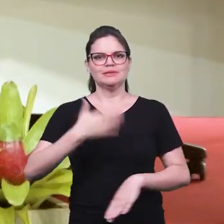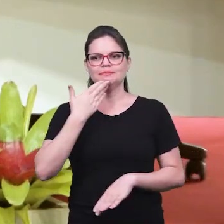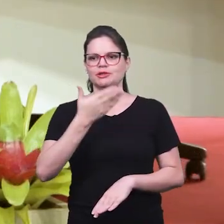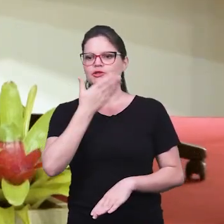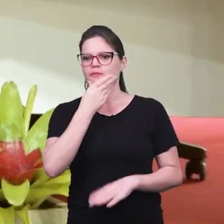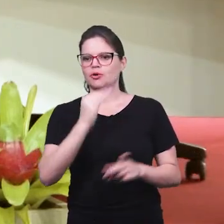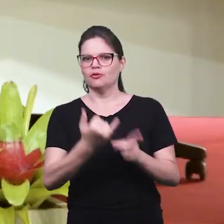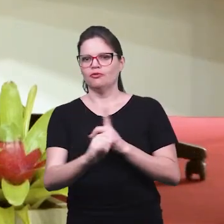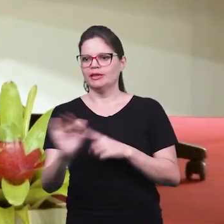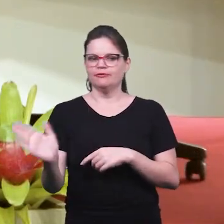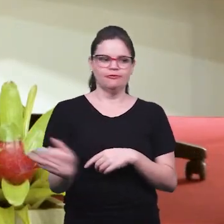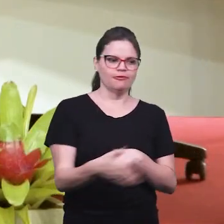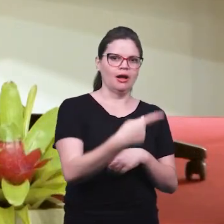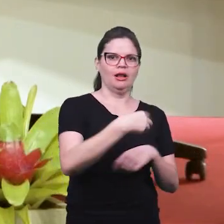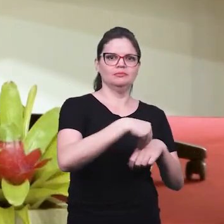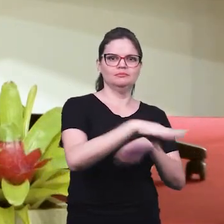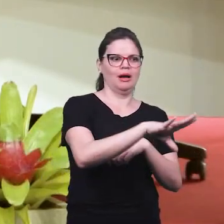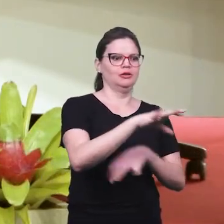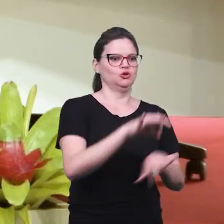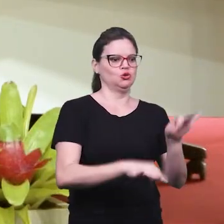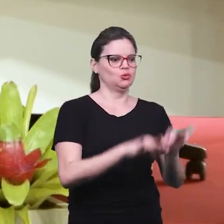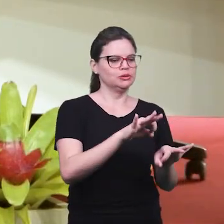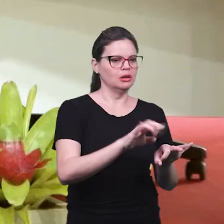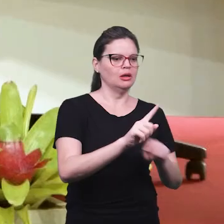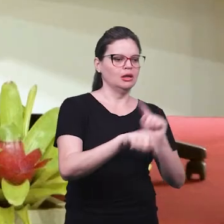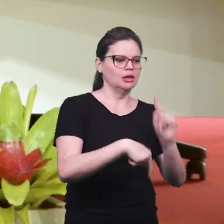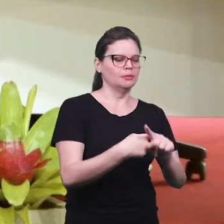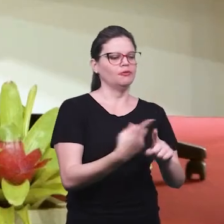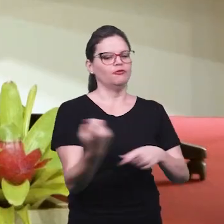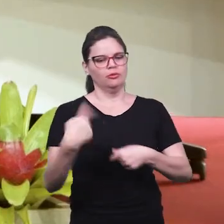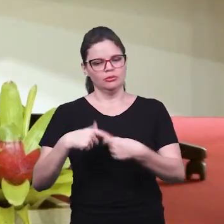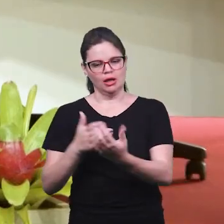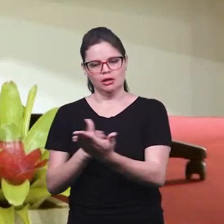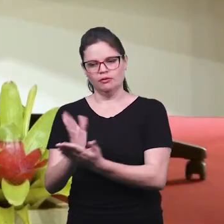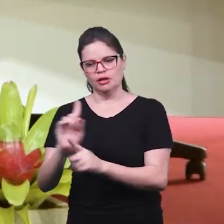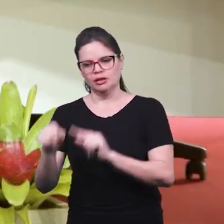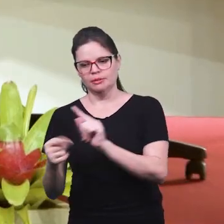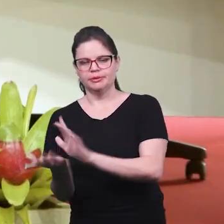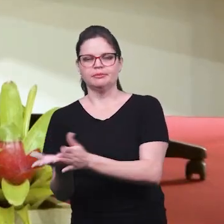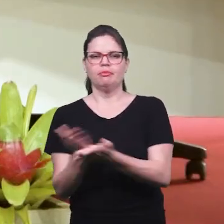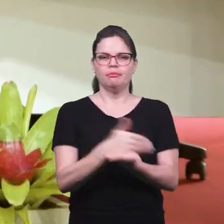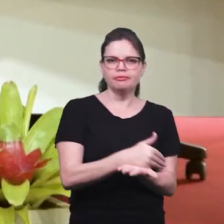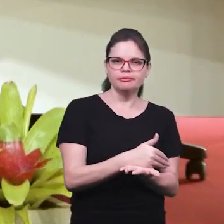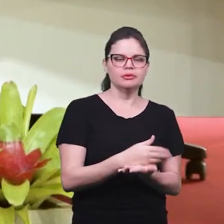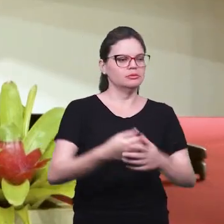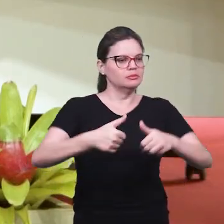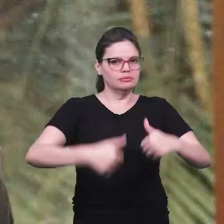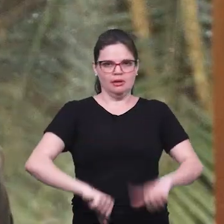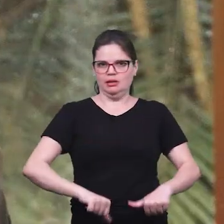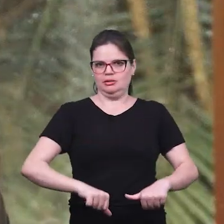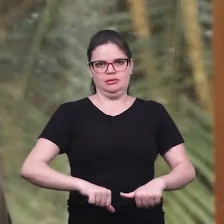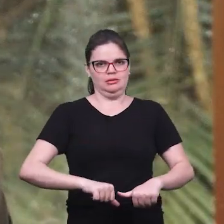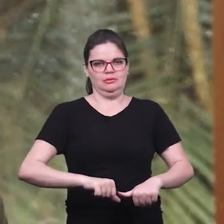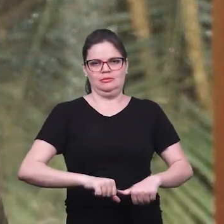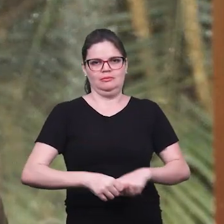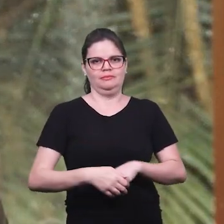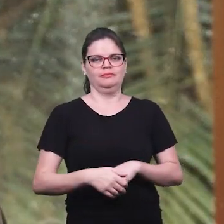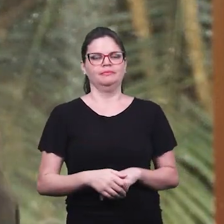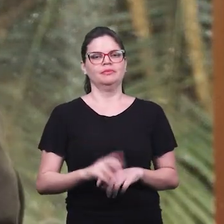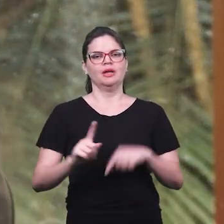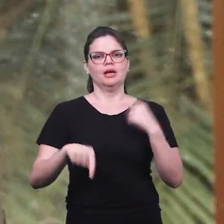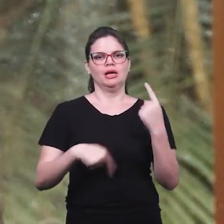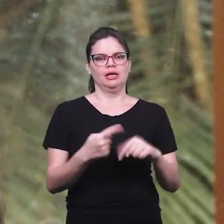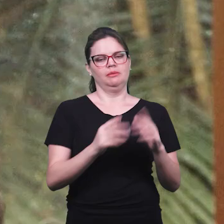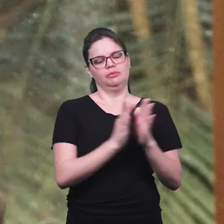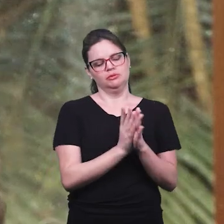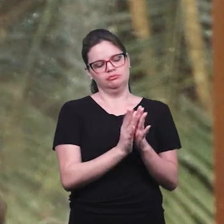voltavam à presença de Deus, daqui um pouquinho se desviavam novamente. E o Senhor, no andar do tempo e